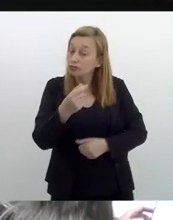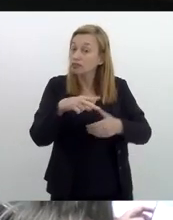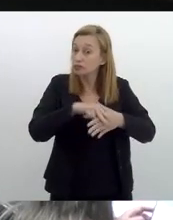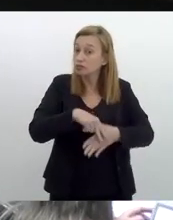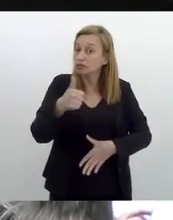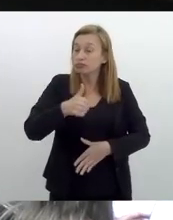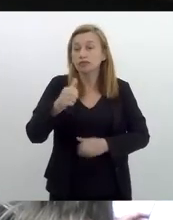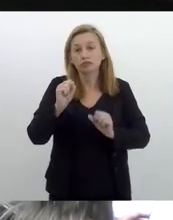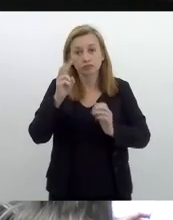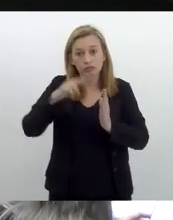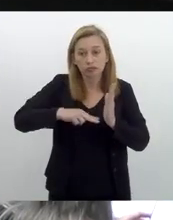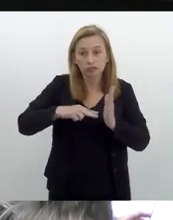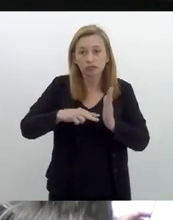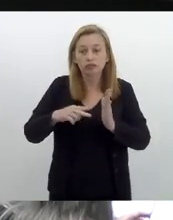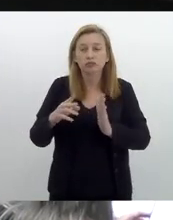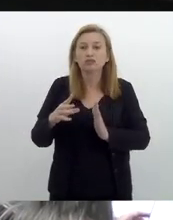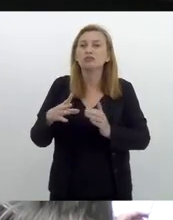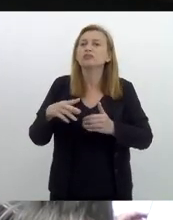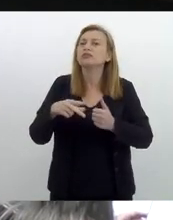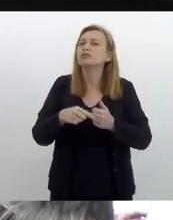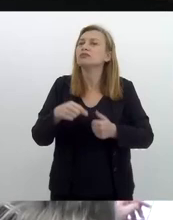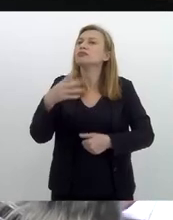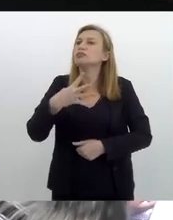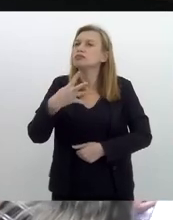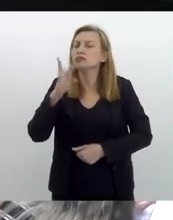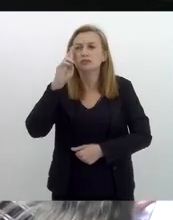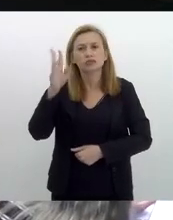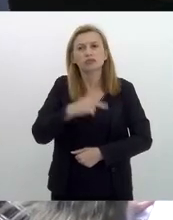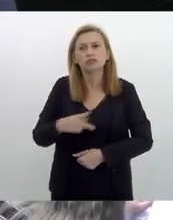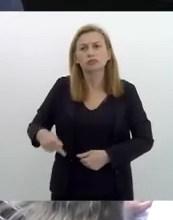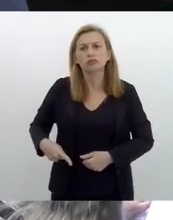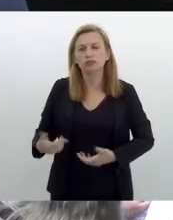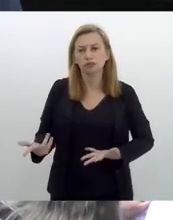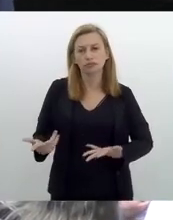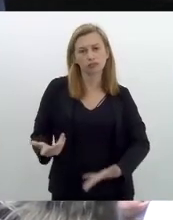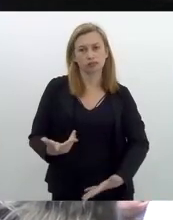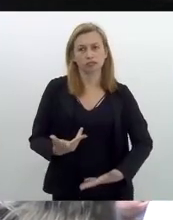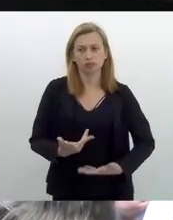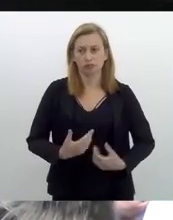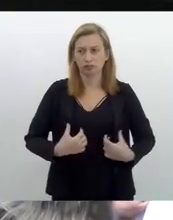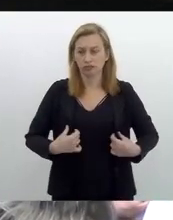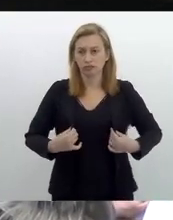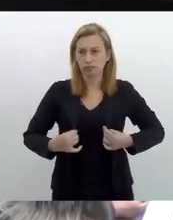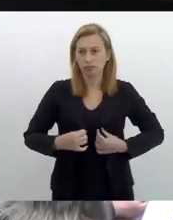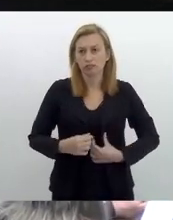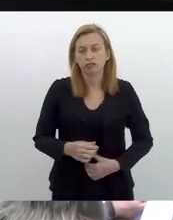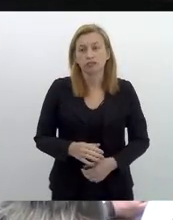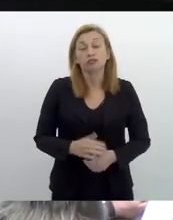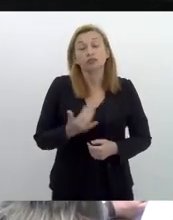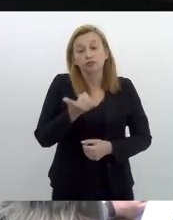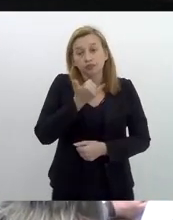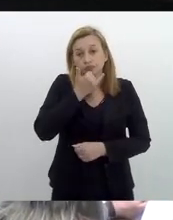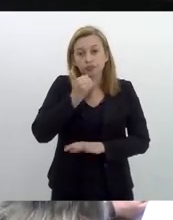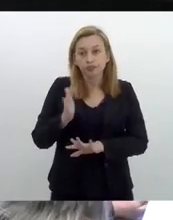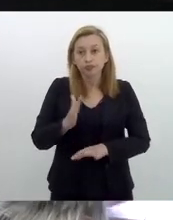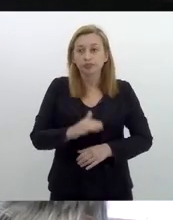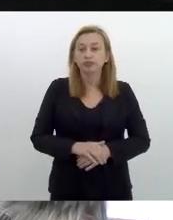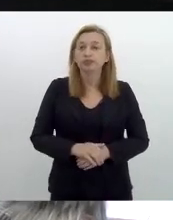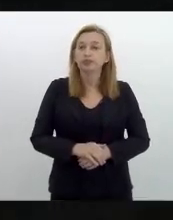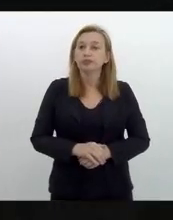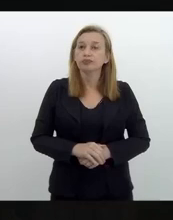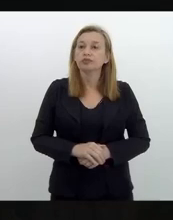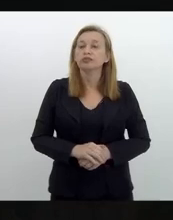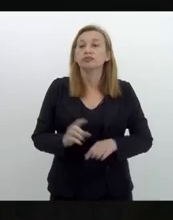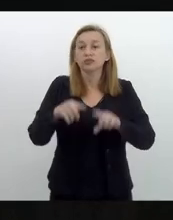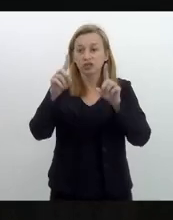olha o artigo 4 presidente eu estou me referindo ao artigo 4 então, perdão o segurado ou